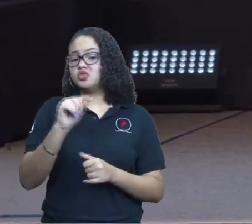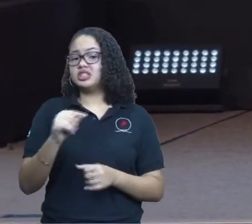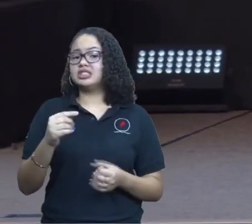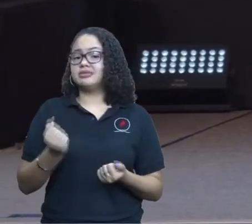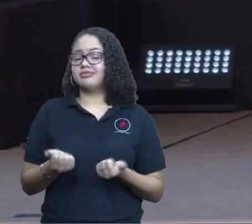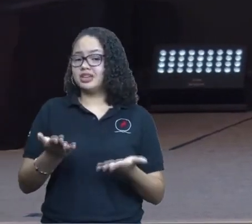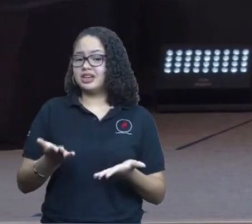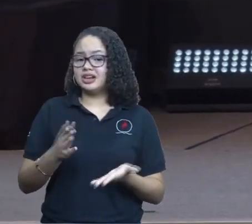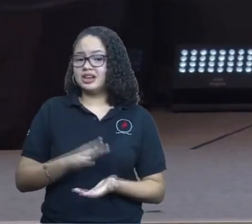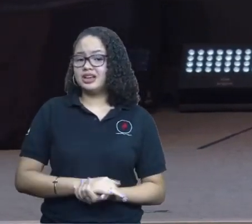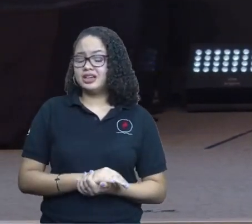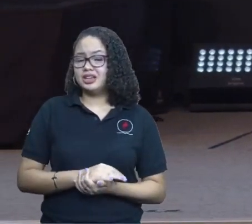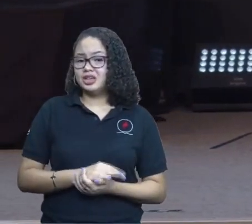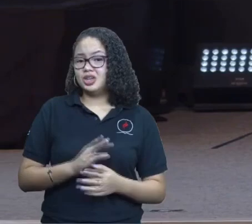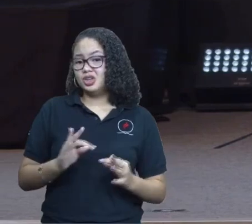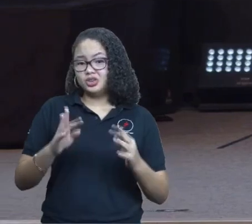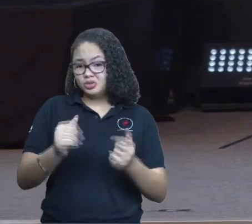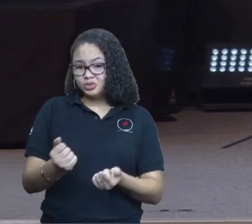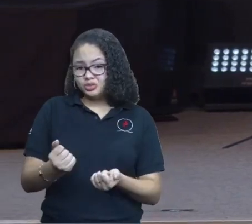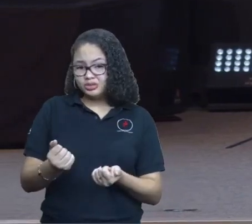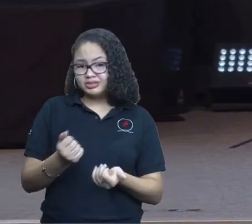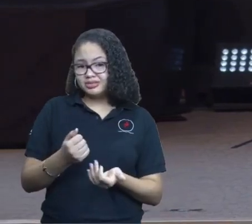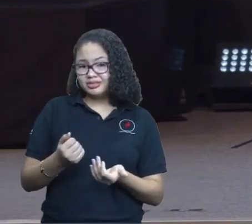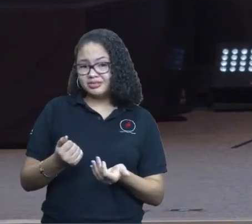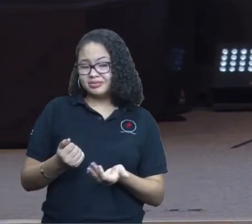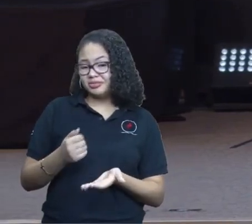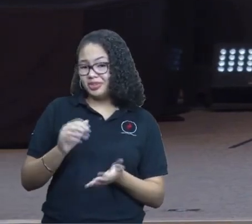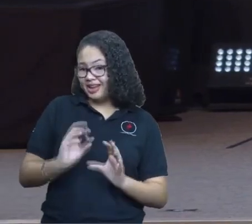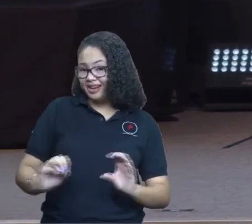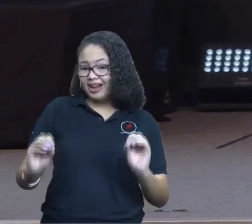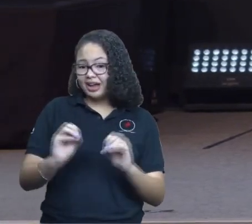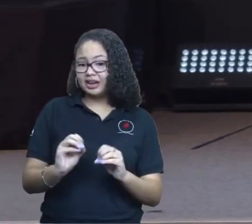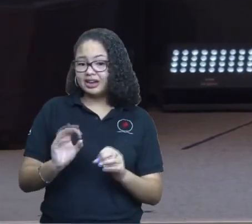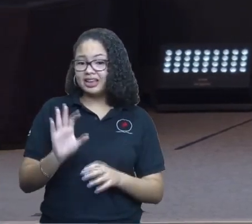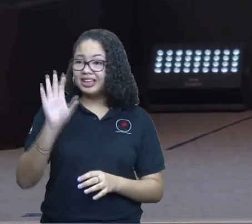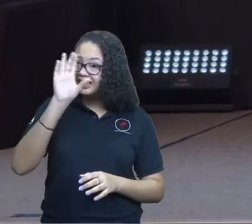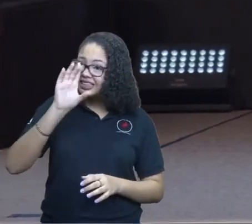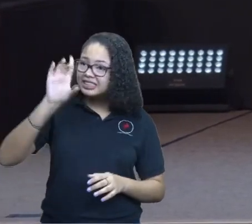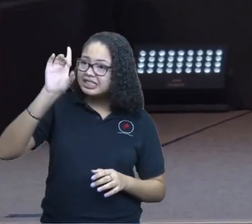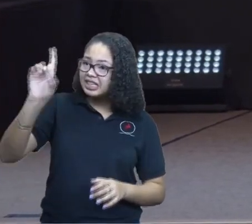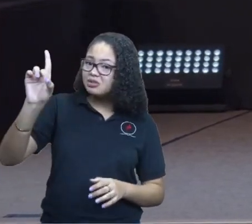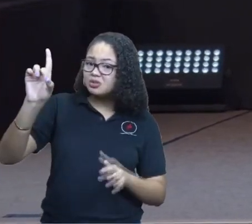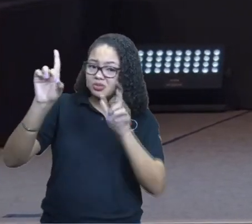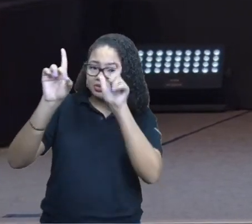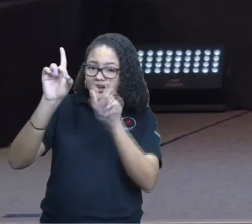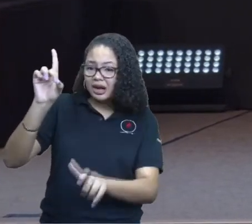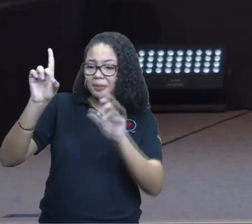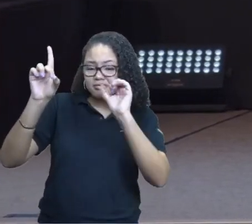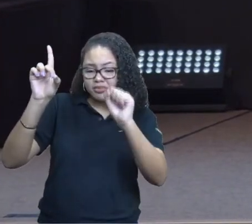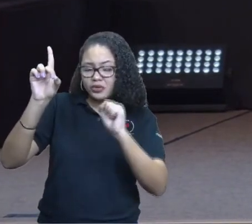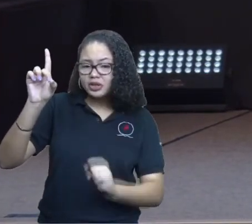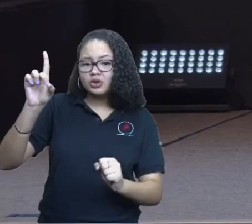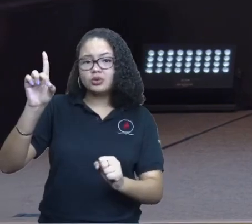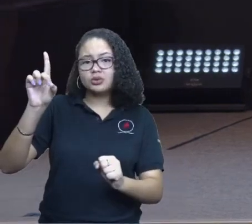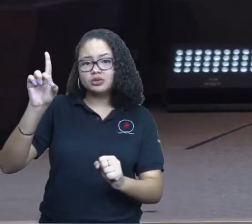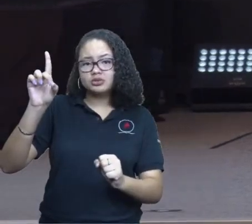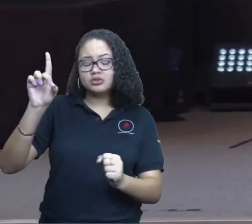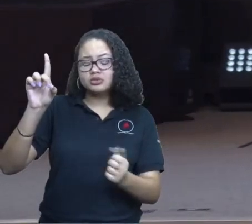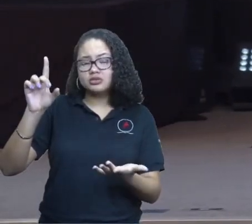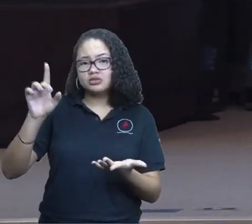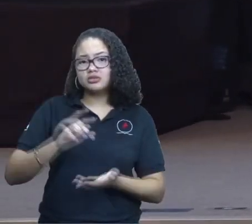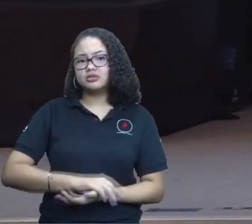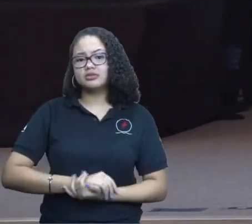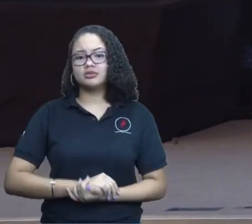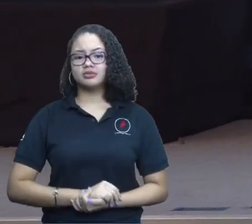será que tudo isso só conversa fiada não sou eu o Senhor poderoso a lá na anti